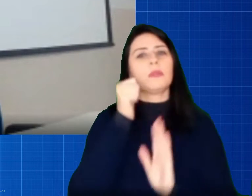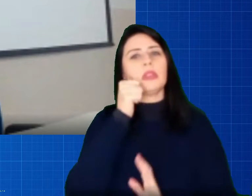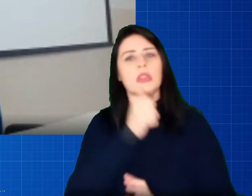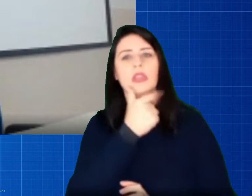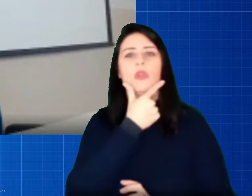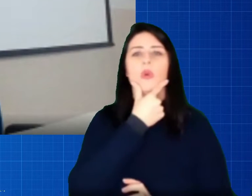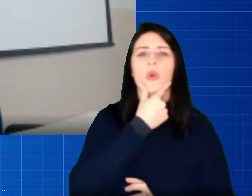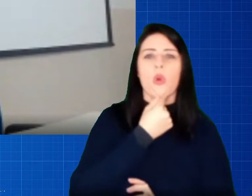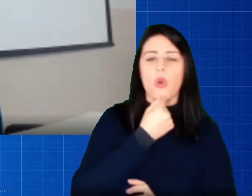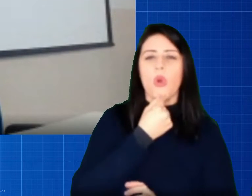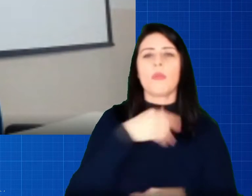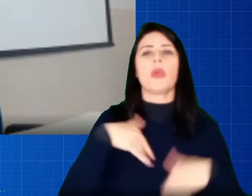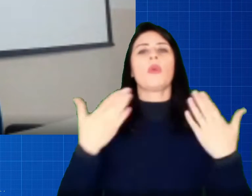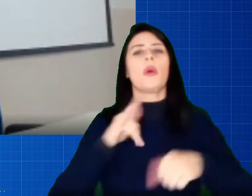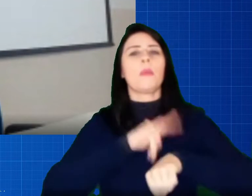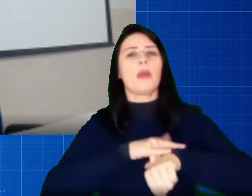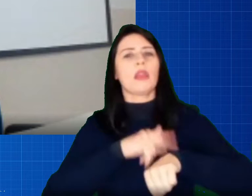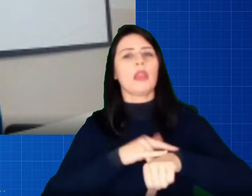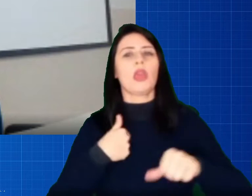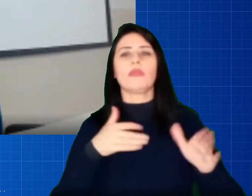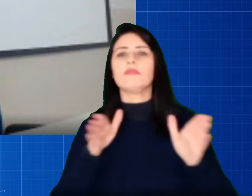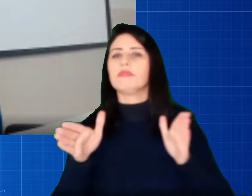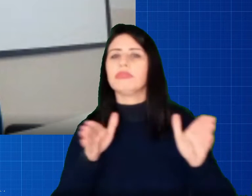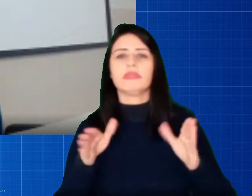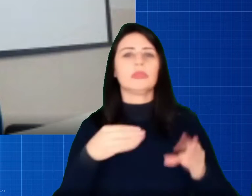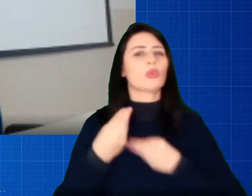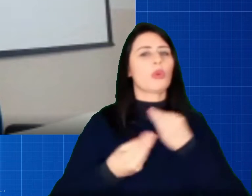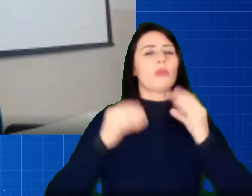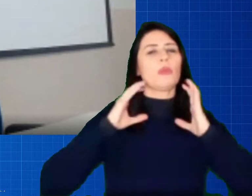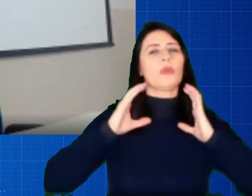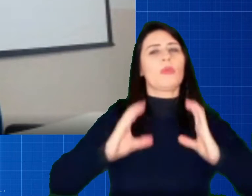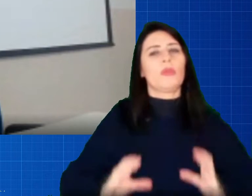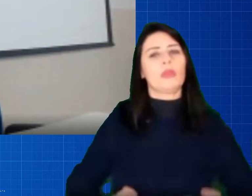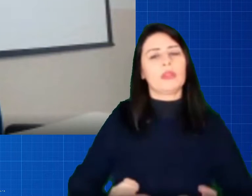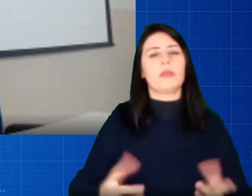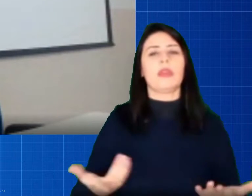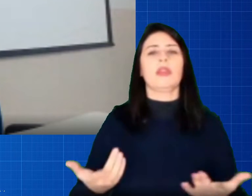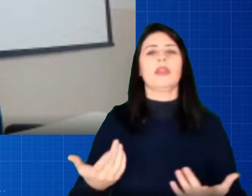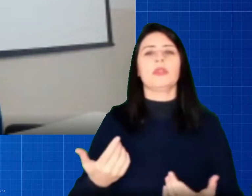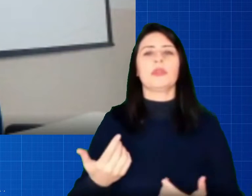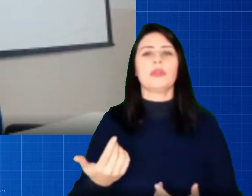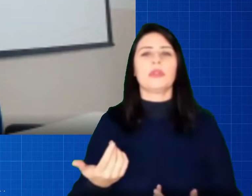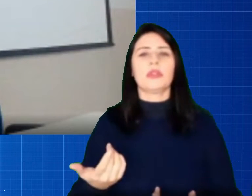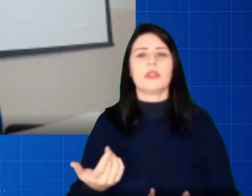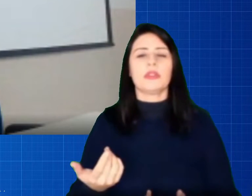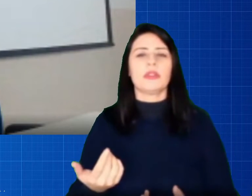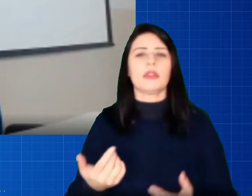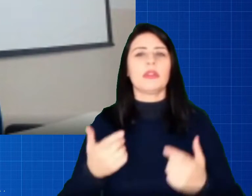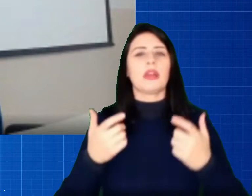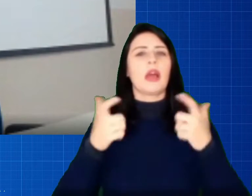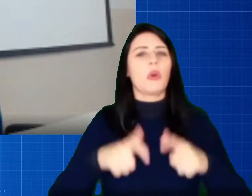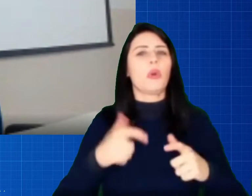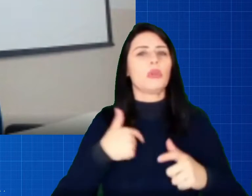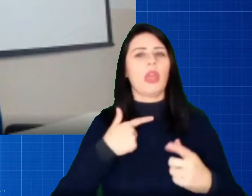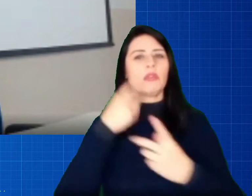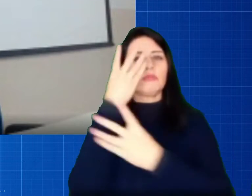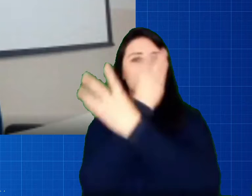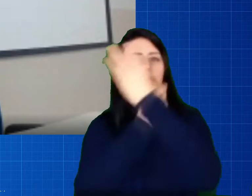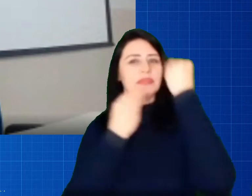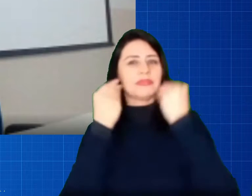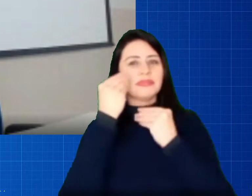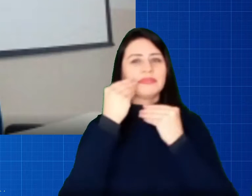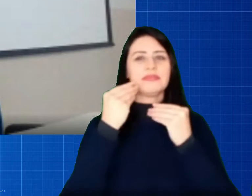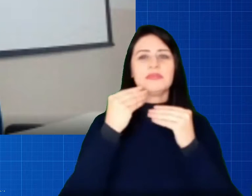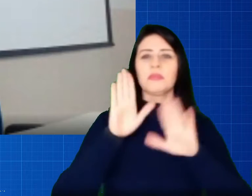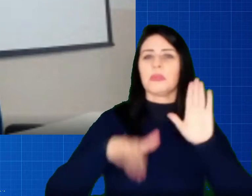transfeminino, transmasculino, que banheiro que eu uso, como que eu me comporto, aonde que eu me produzo,